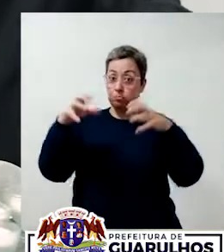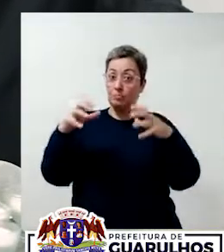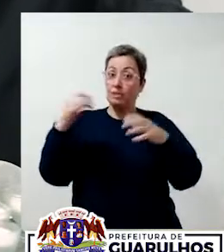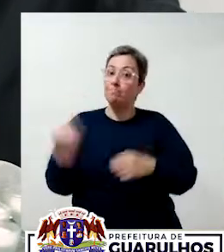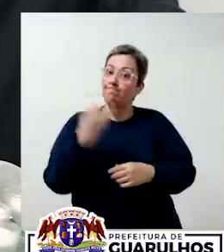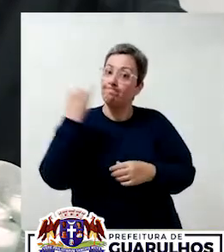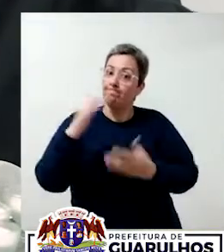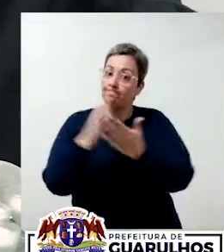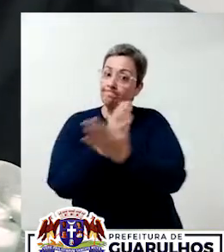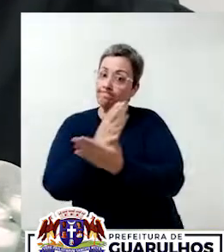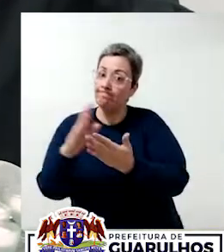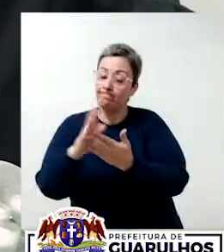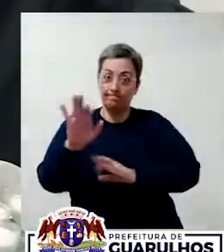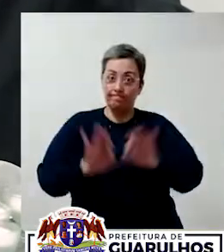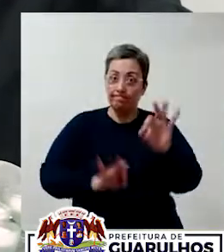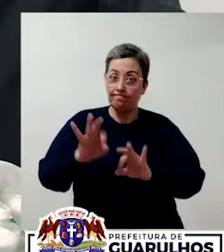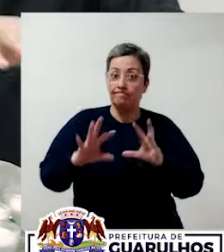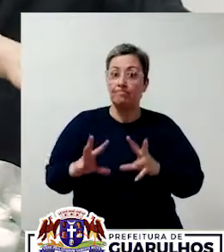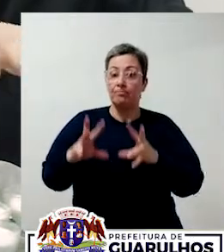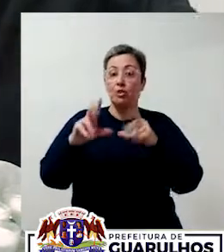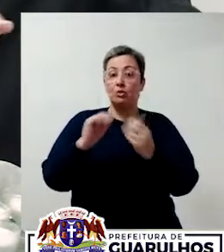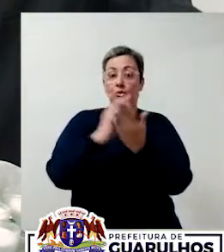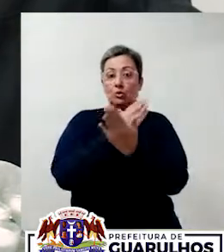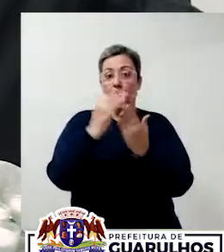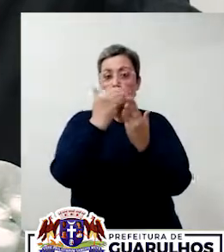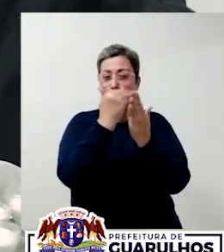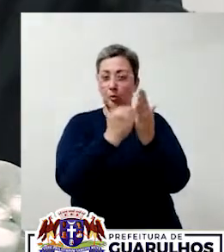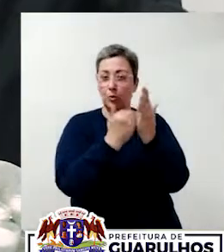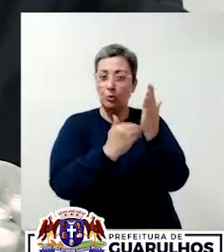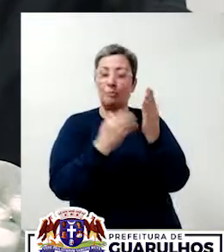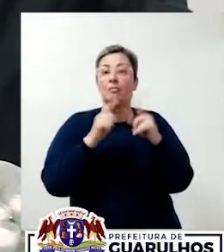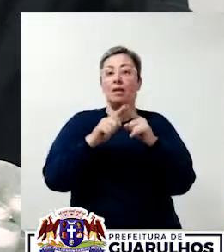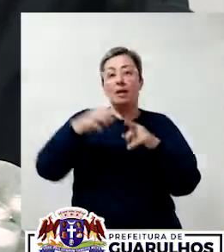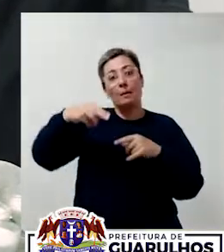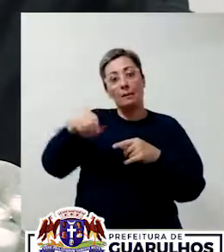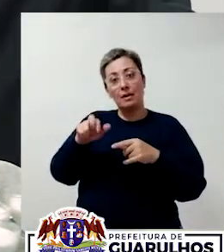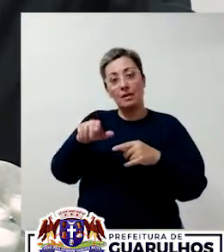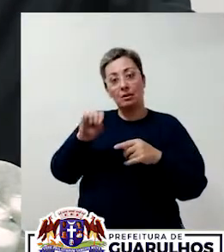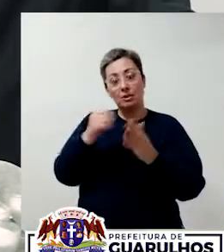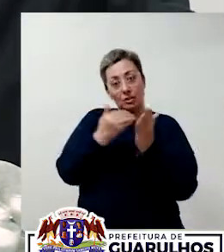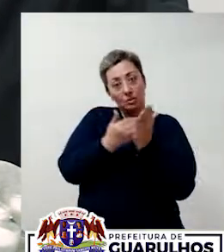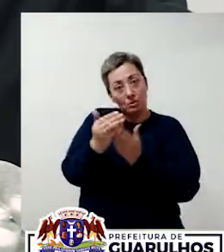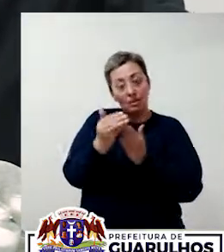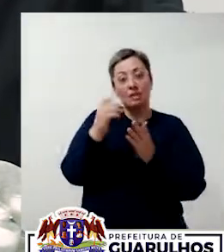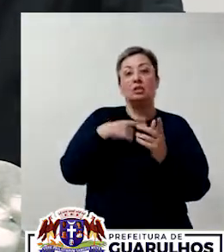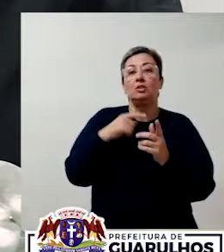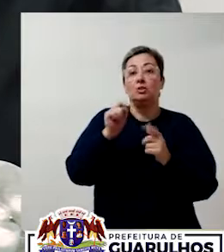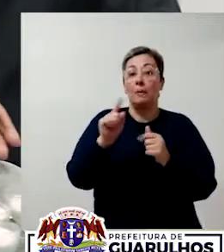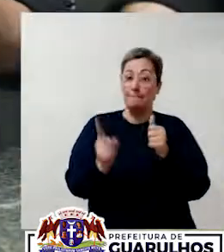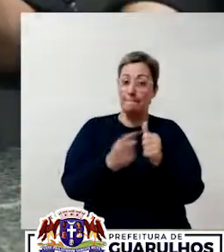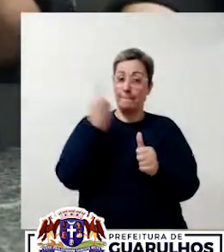importante sempre fazer o mise en place. Foi separado aqui todos os ingredientes. A Maroli está dando início aqui na